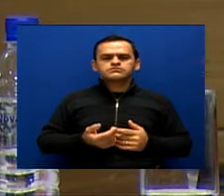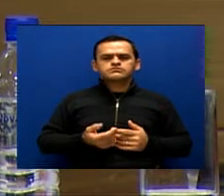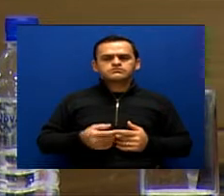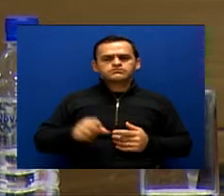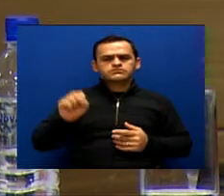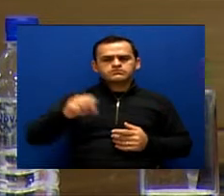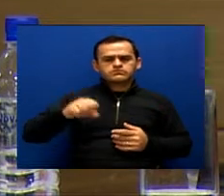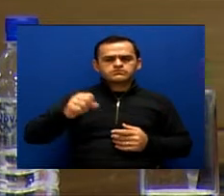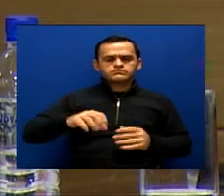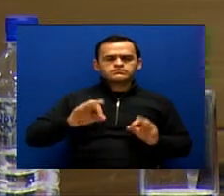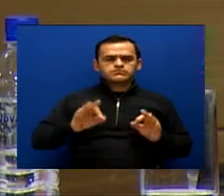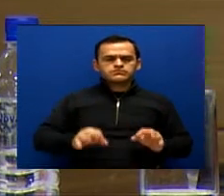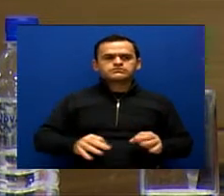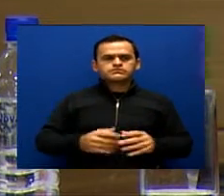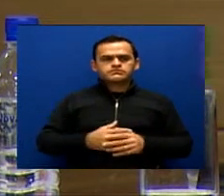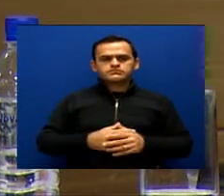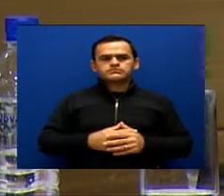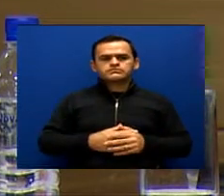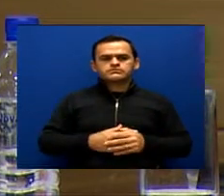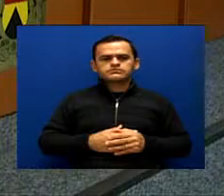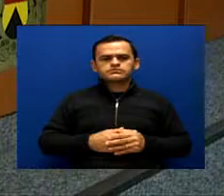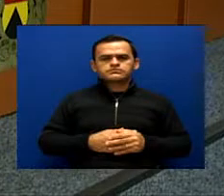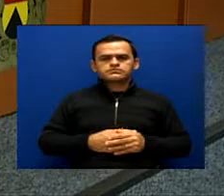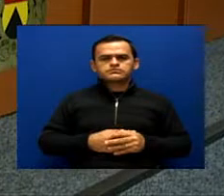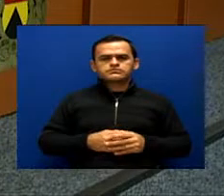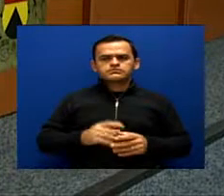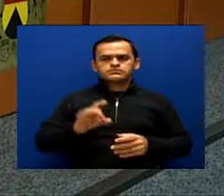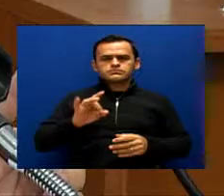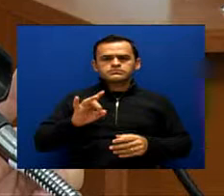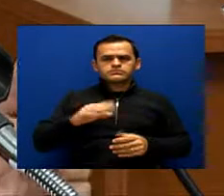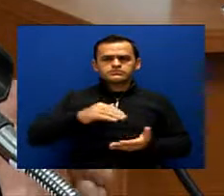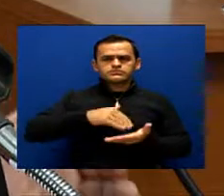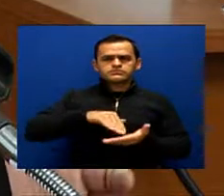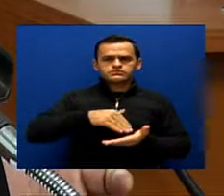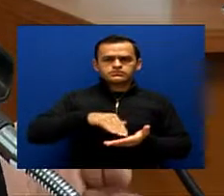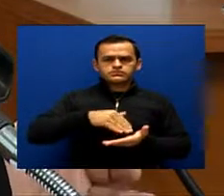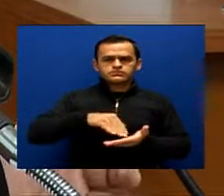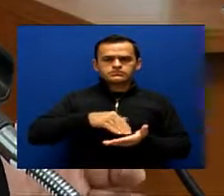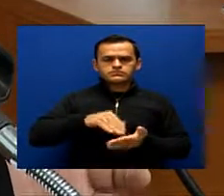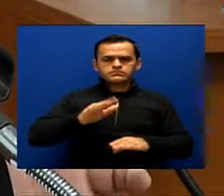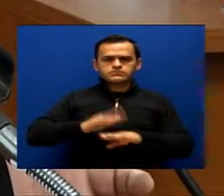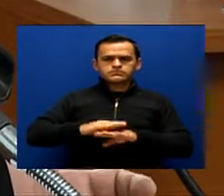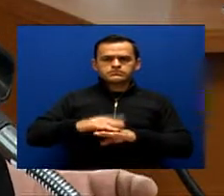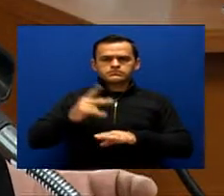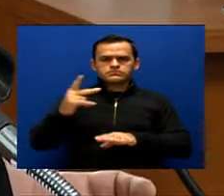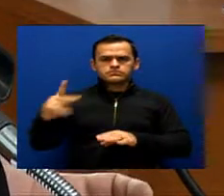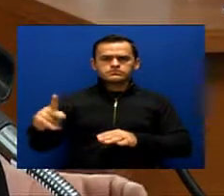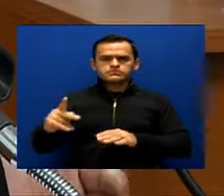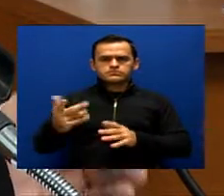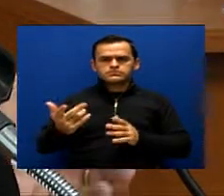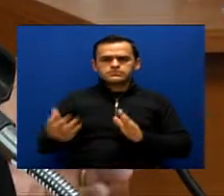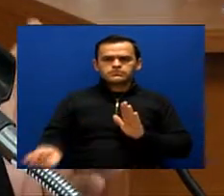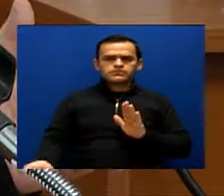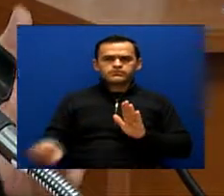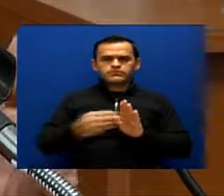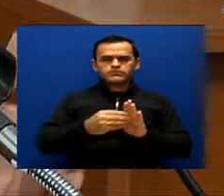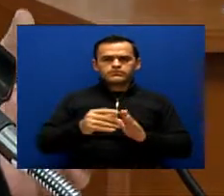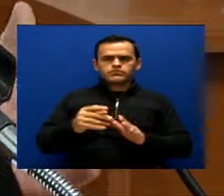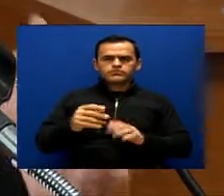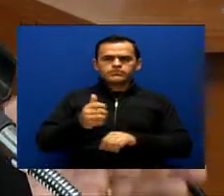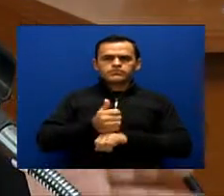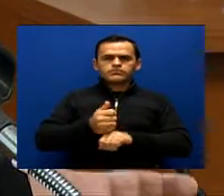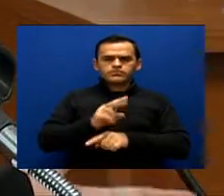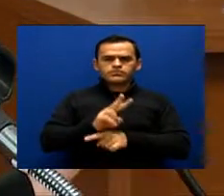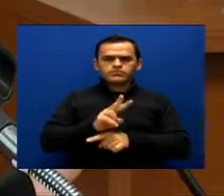sim. Dizia isso, era só a secretária escalonar de uma forma que pudesse contemplar. Mas tava como faltando,